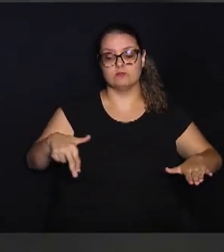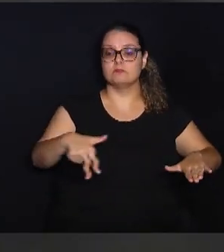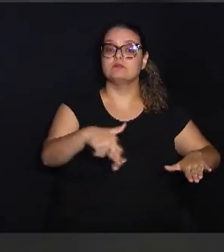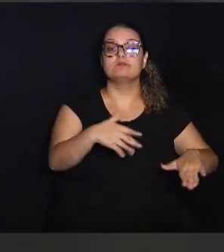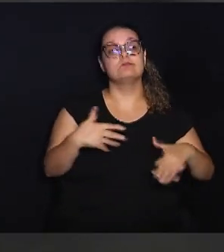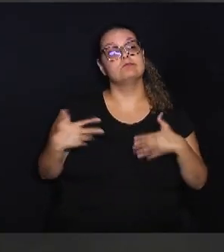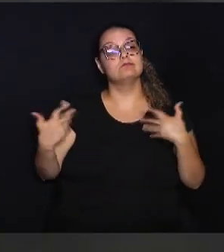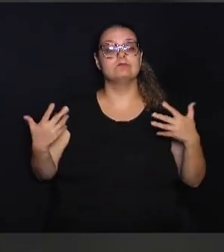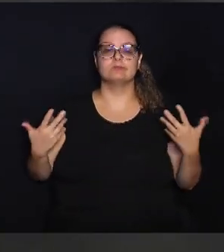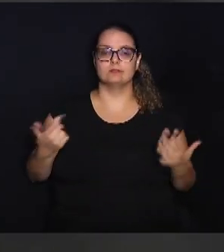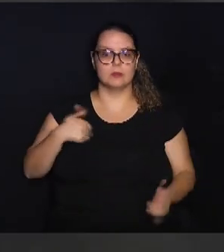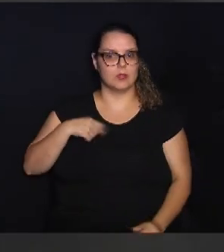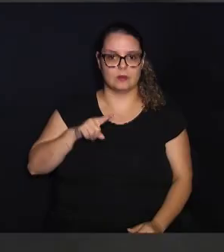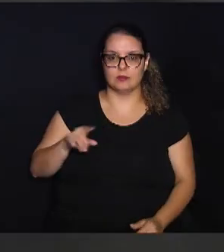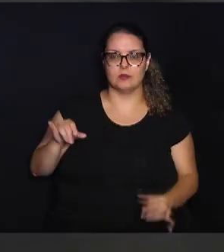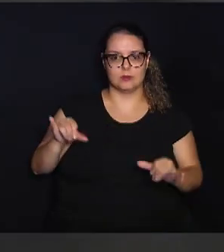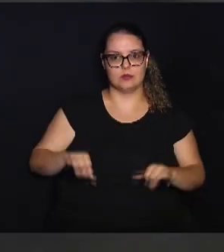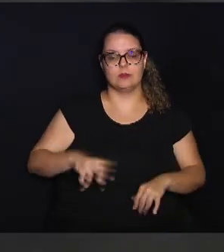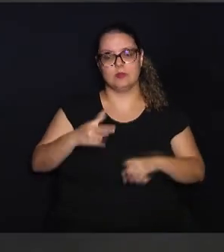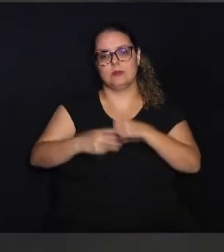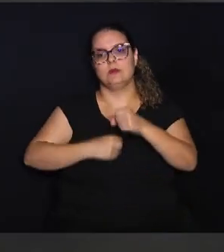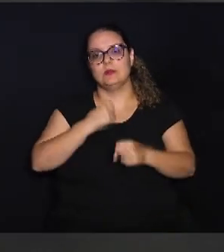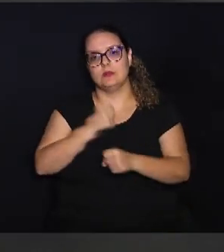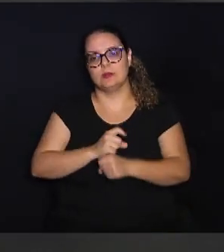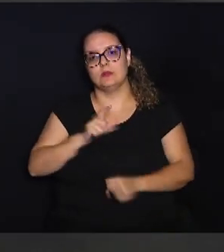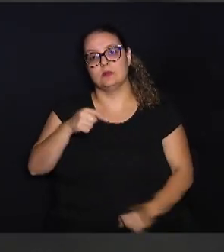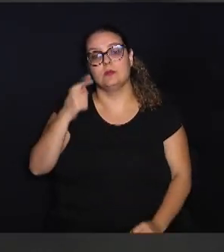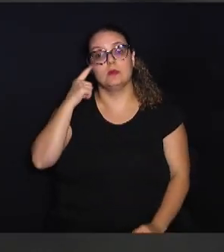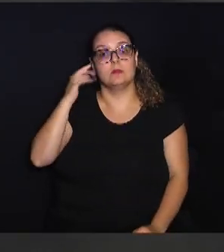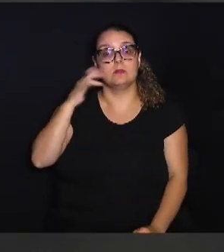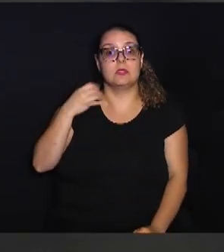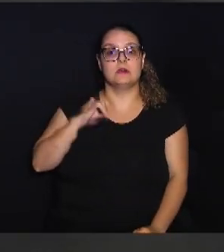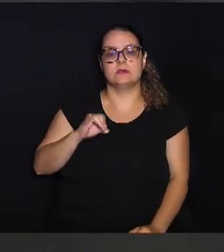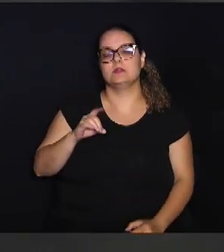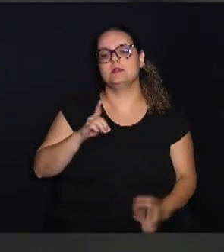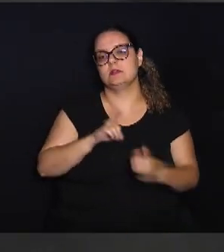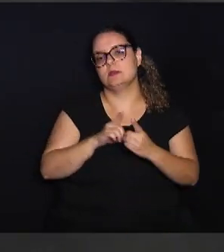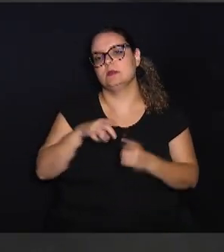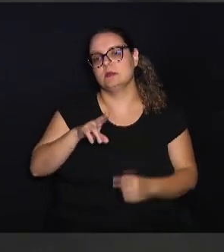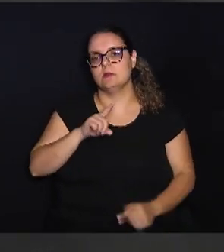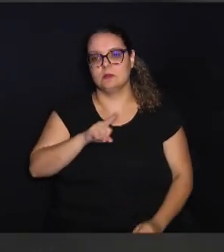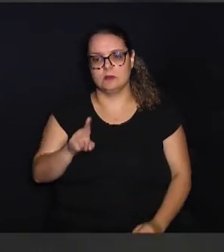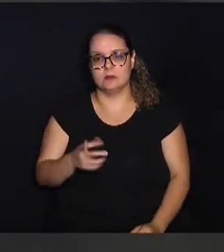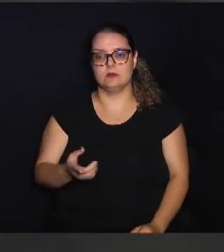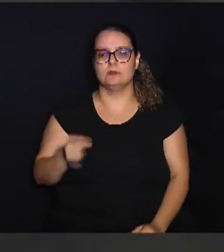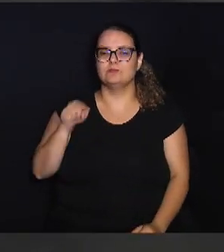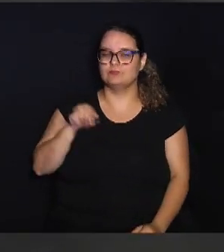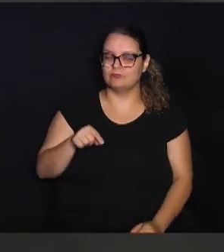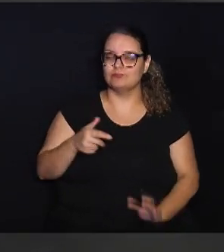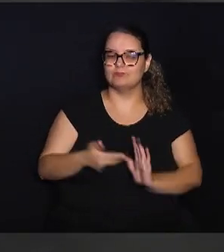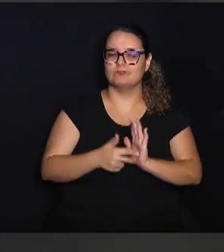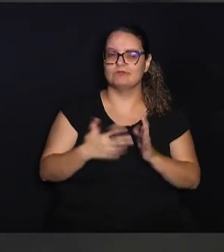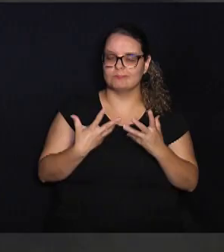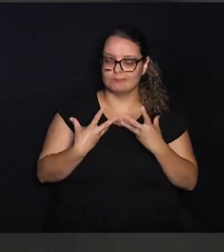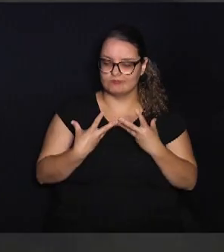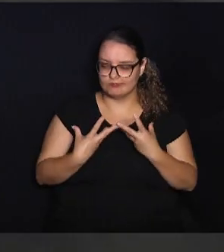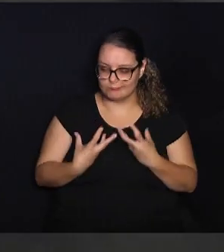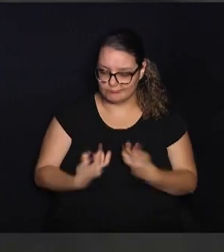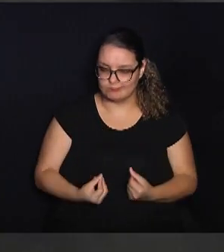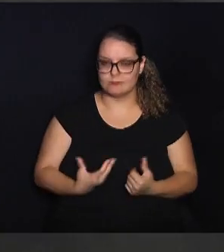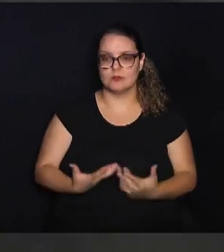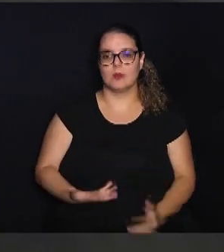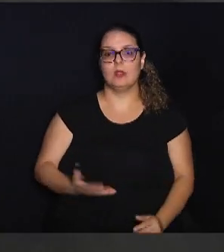cara lá sofrer 2 anos, depois a gente pensa se vai atender ou não. Então, nesse sentido, foi muito desgastante, porém,